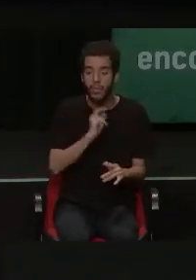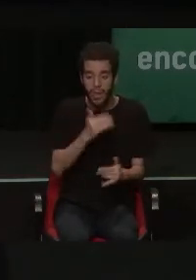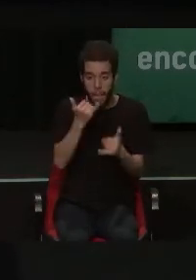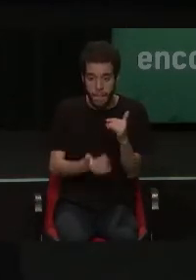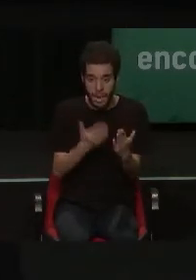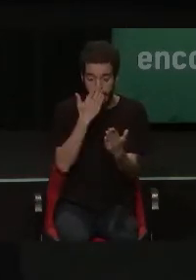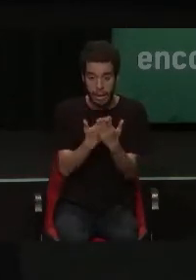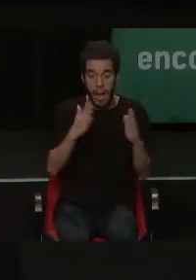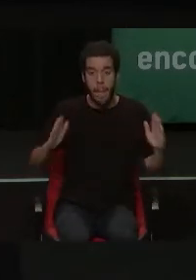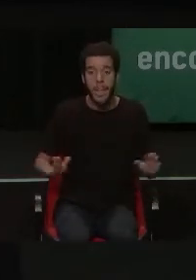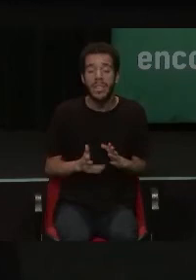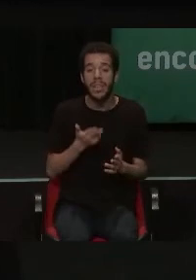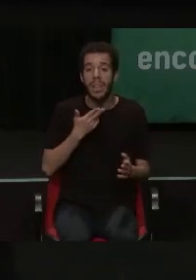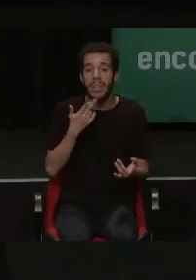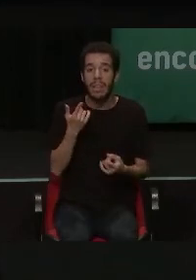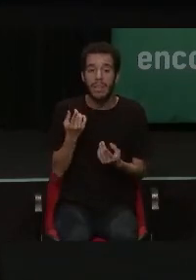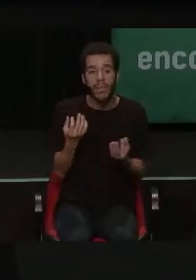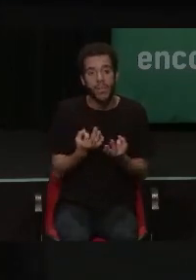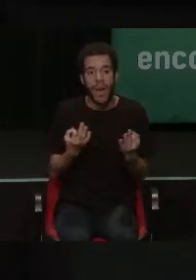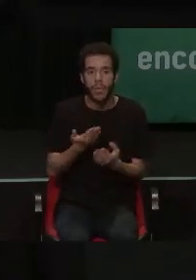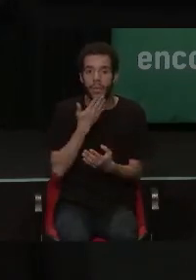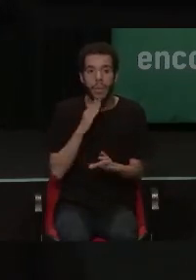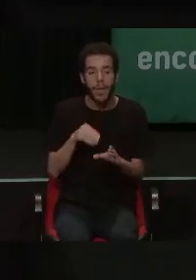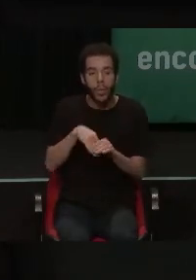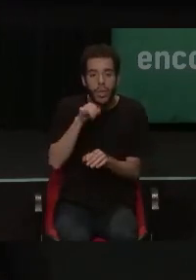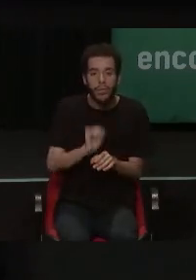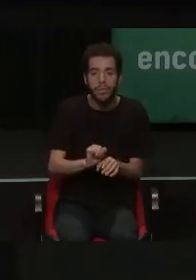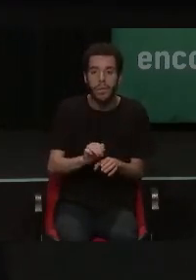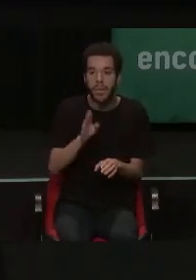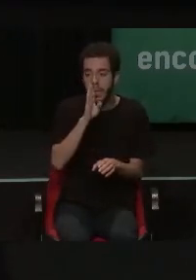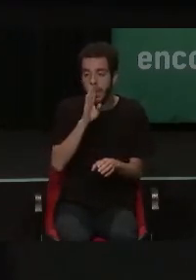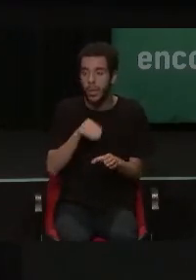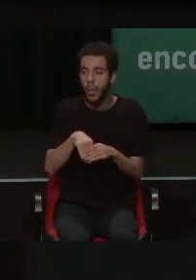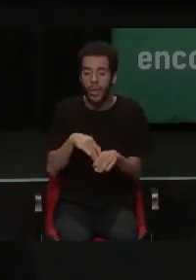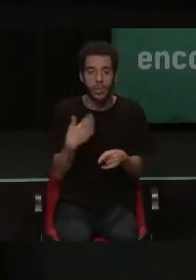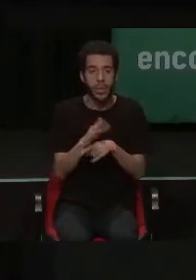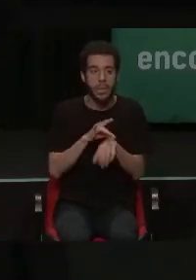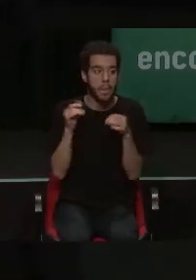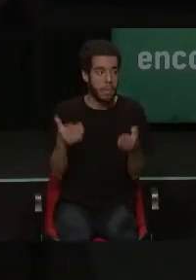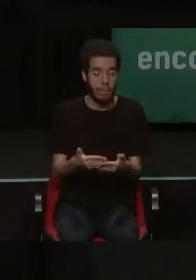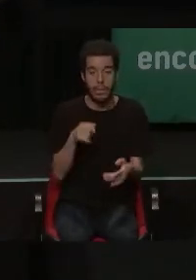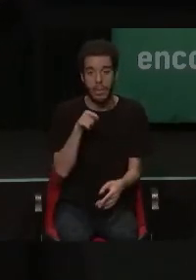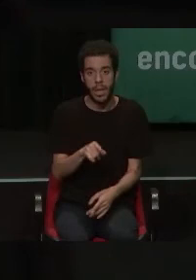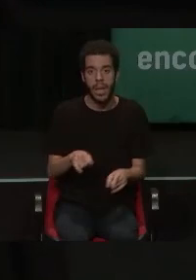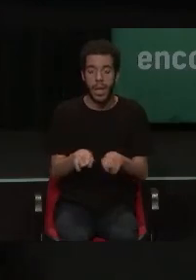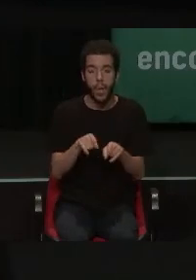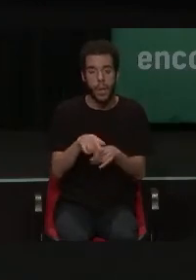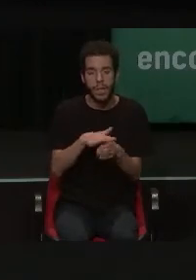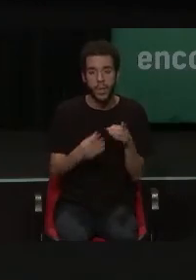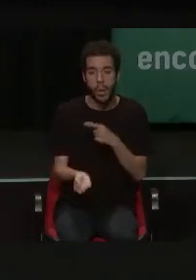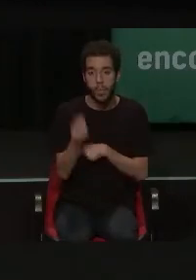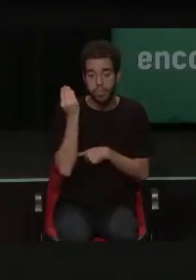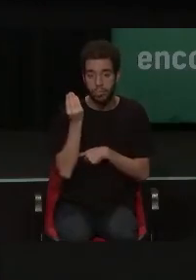risco. Afinal, também o contexto, se for diferente, e de facto o contexto da pandemia foi uma situação nova para todos